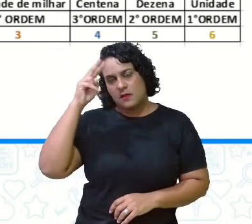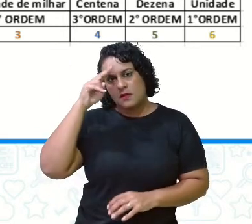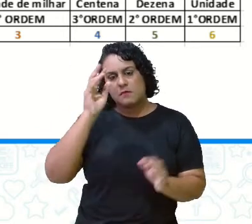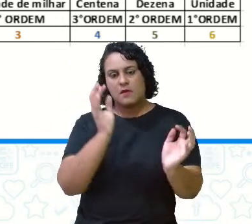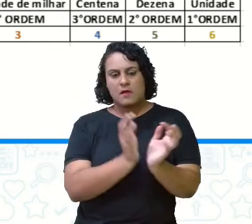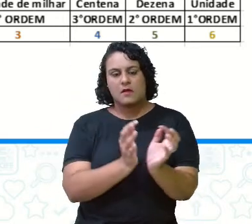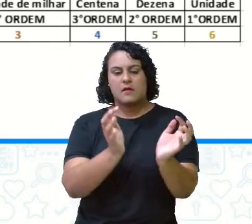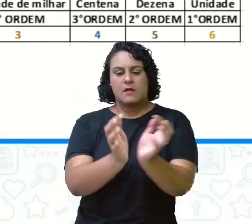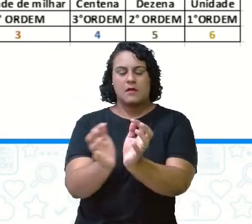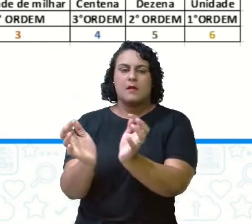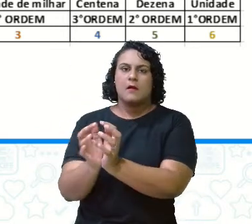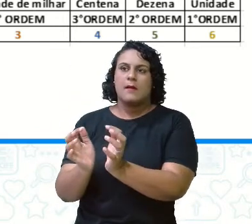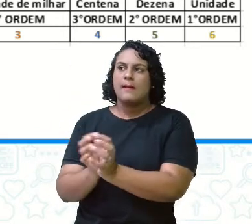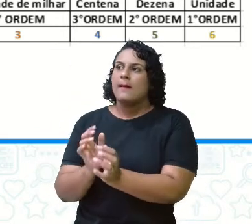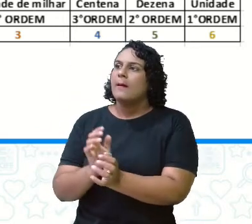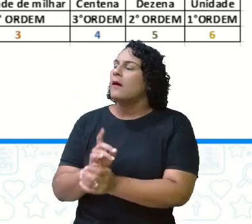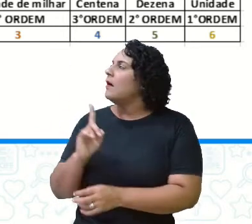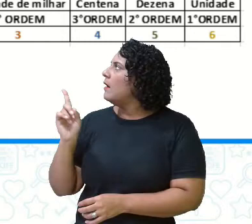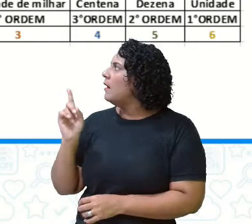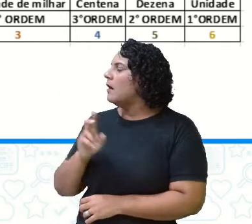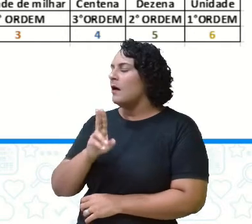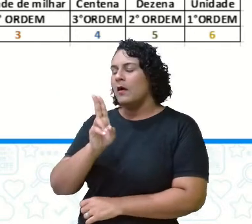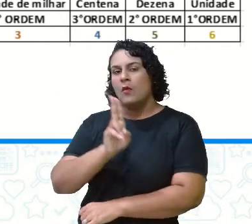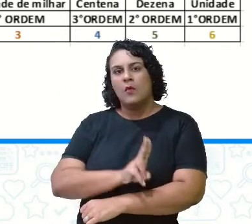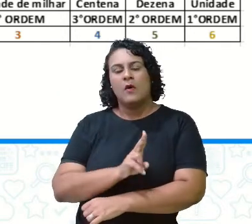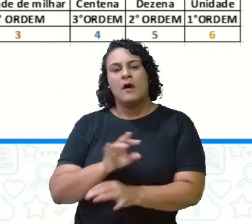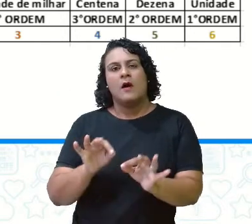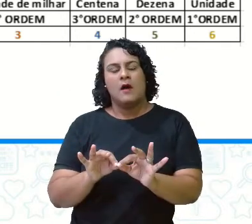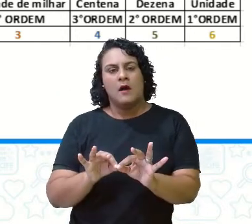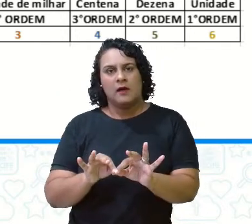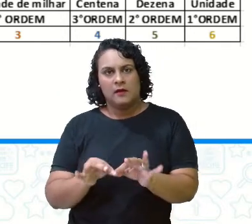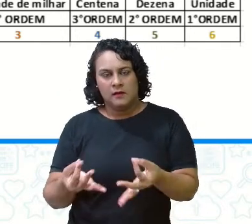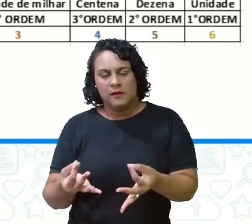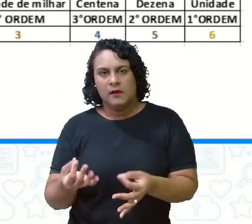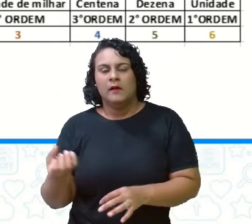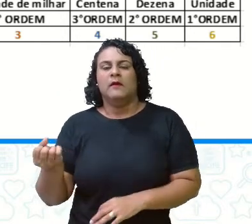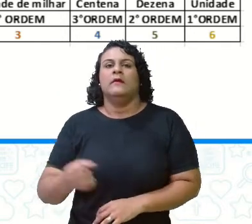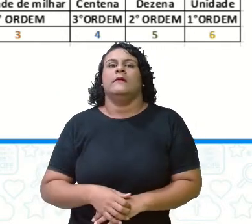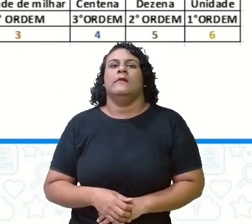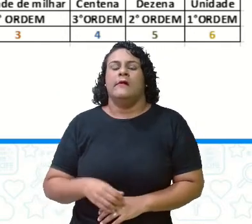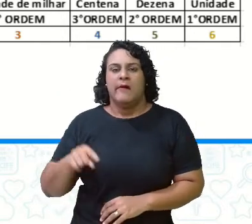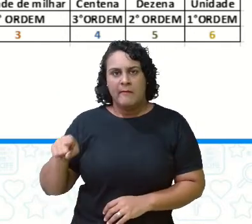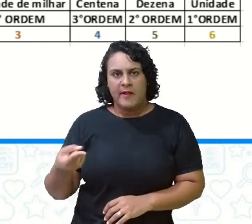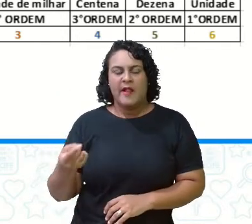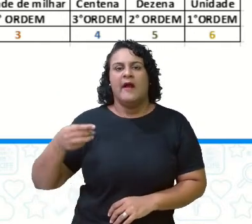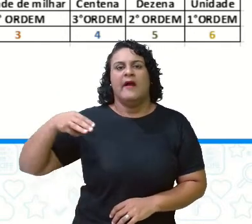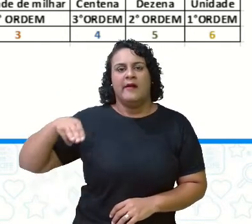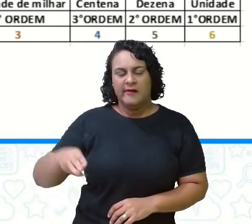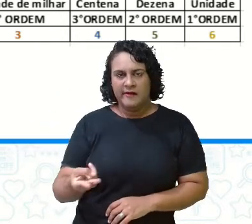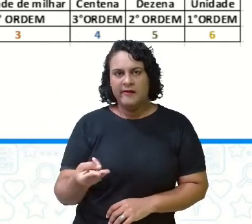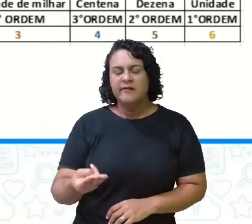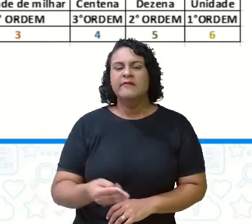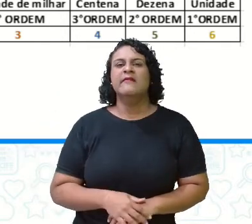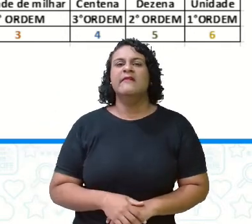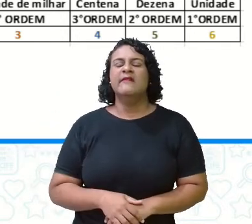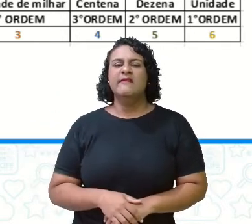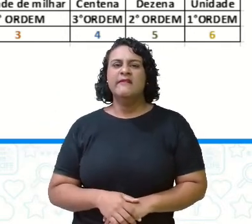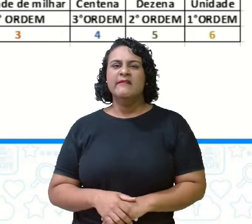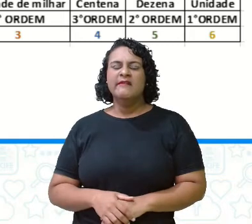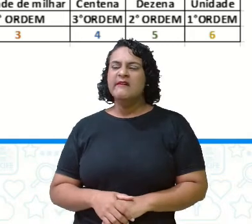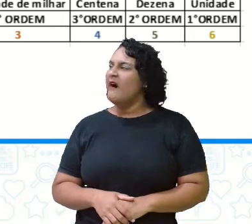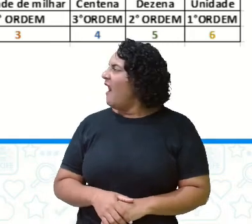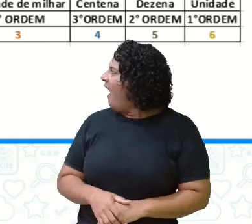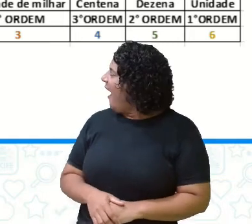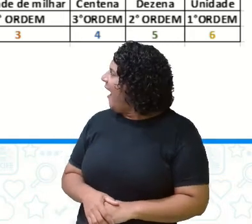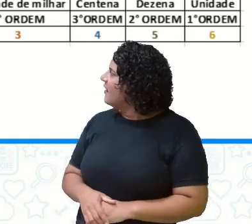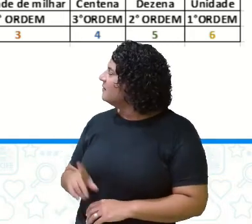ó. Unidade simples, milhares e milhões. Tá certo? Esse